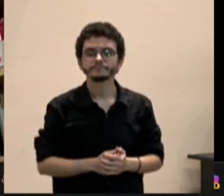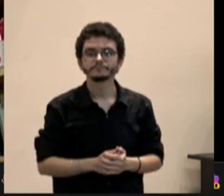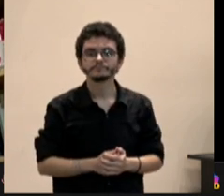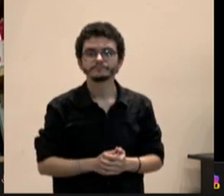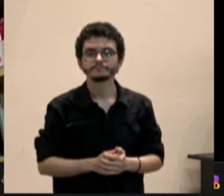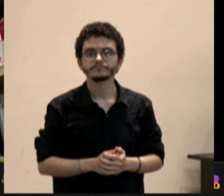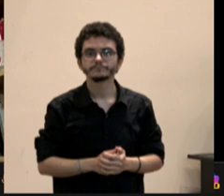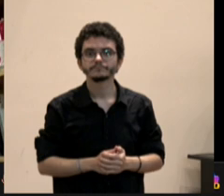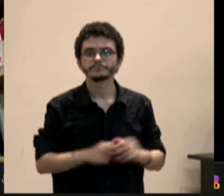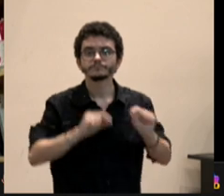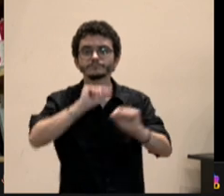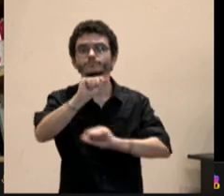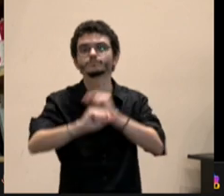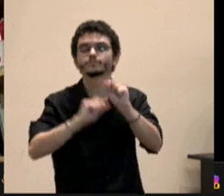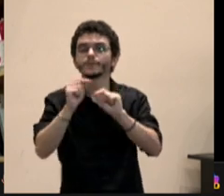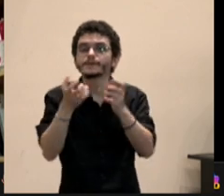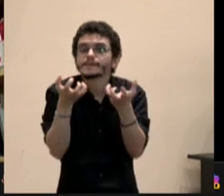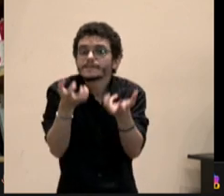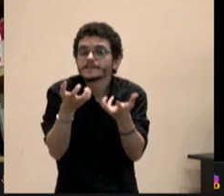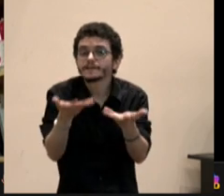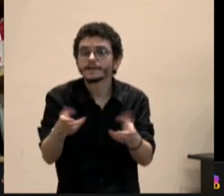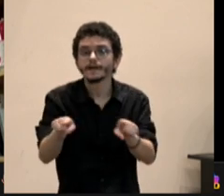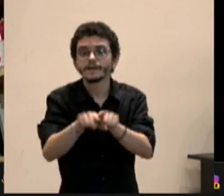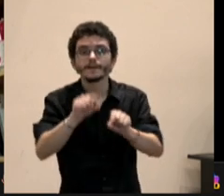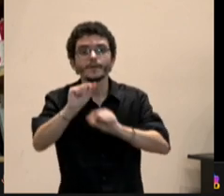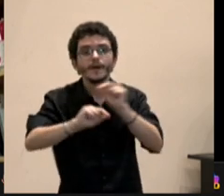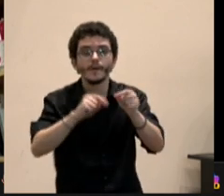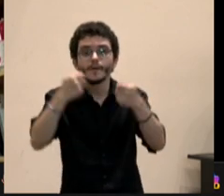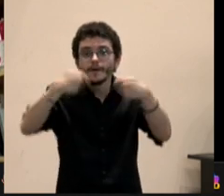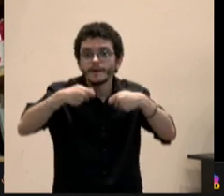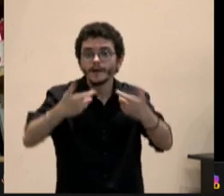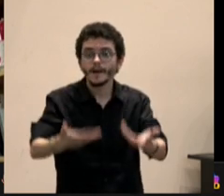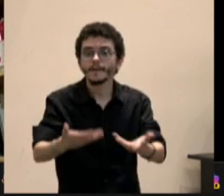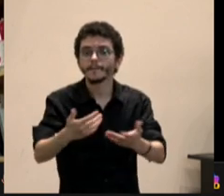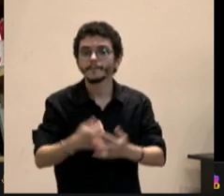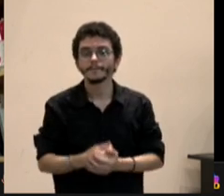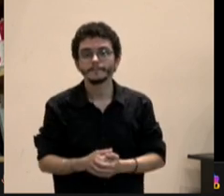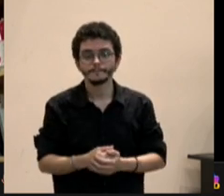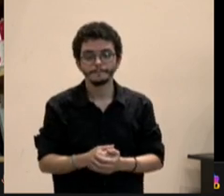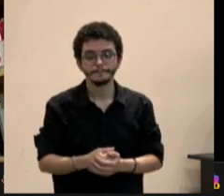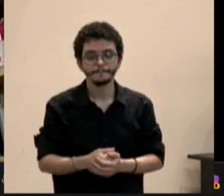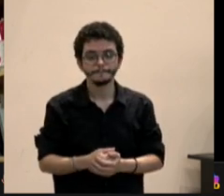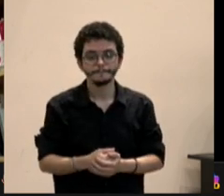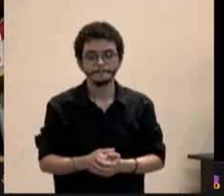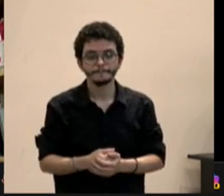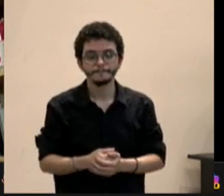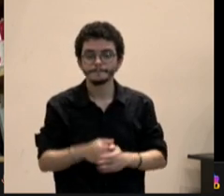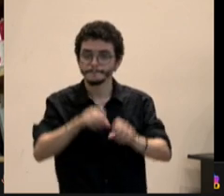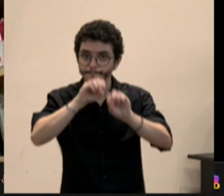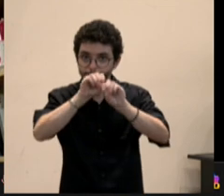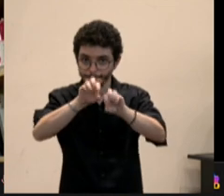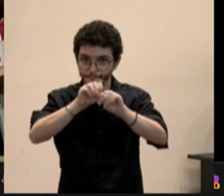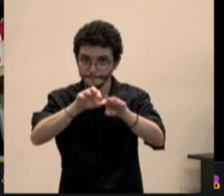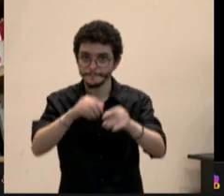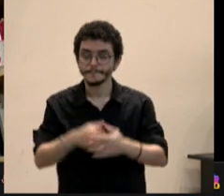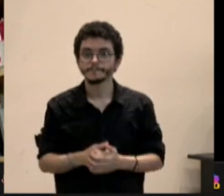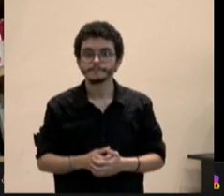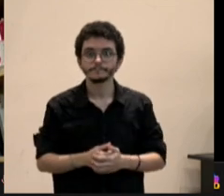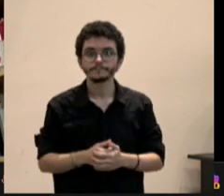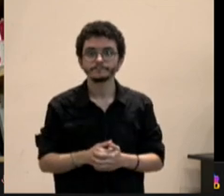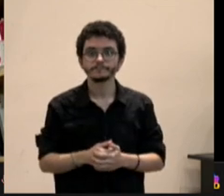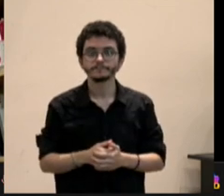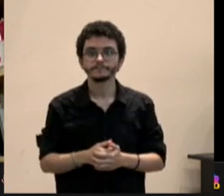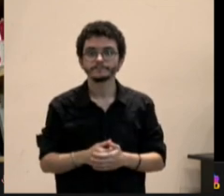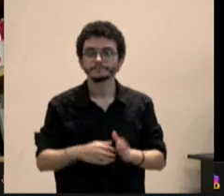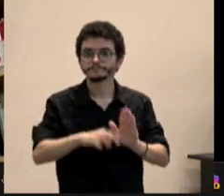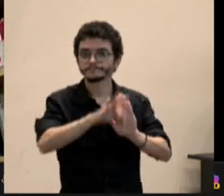o que queríamos, né, e o que precisamos para a educação, no